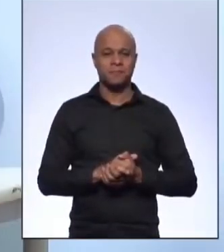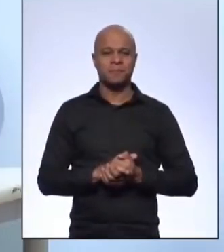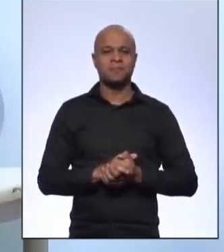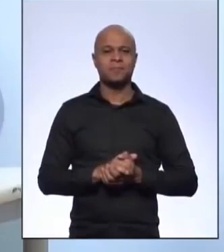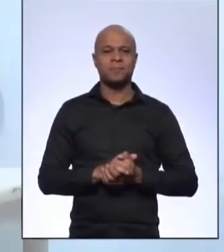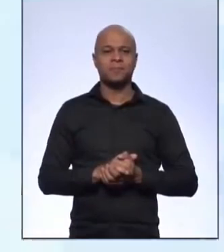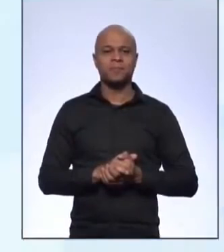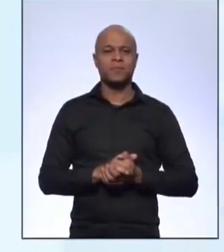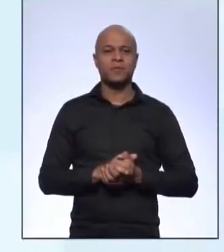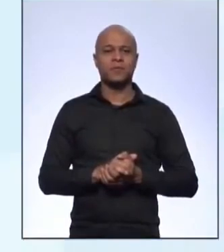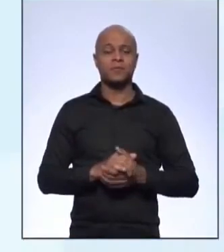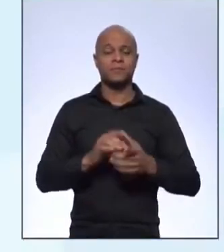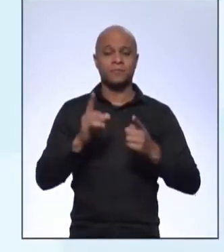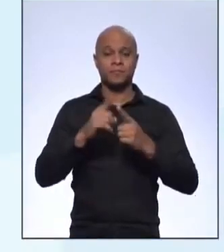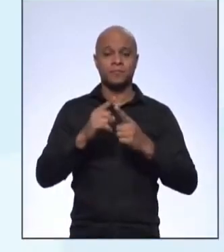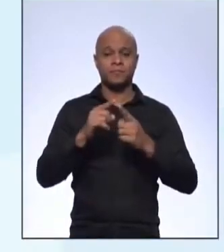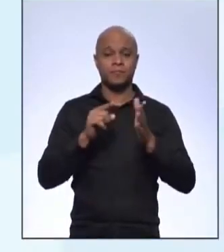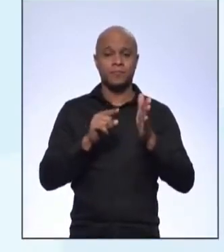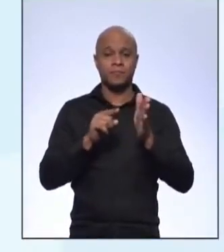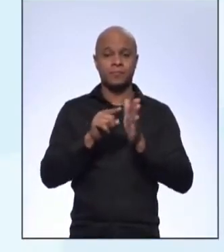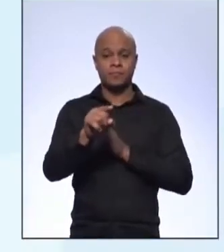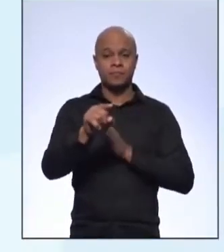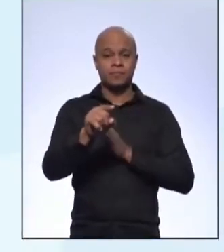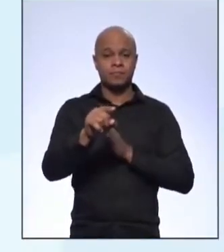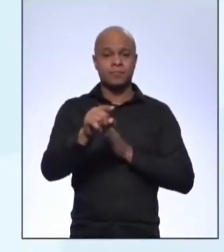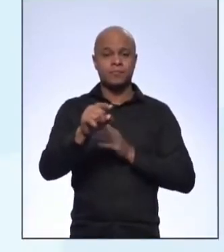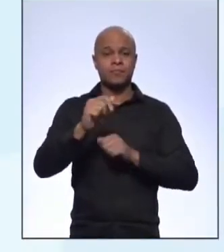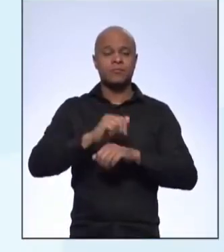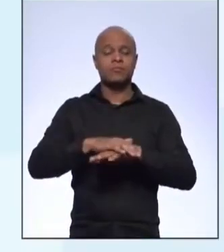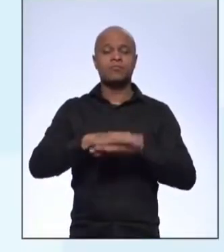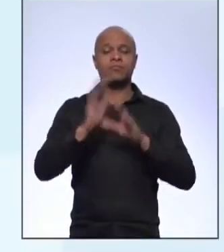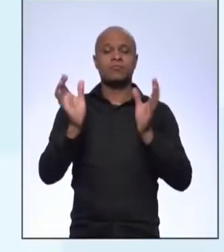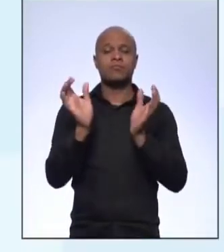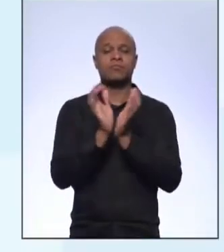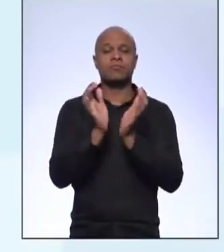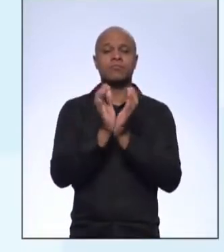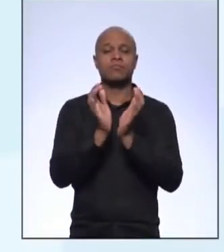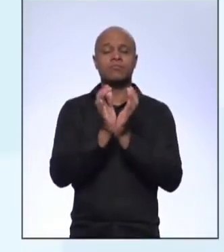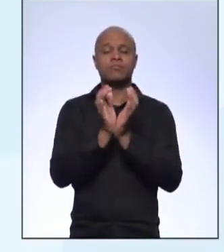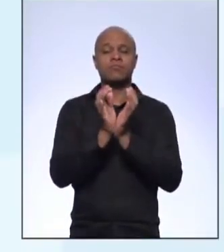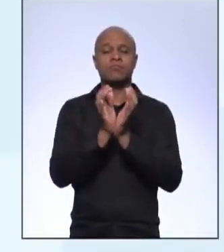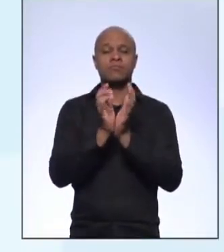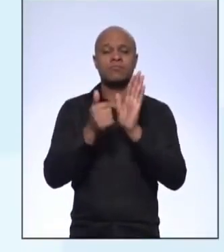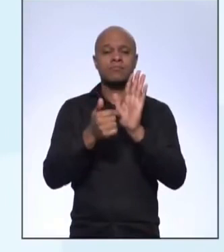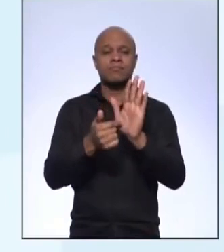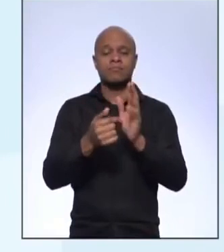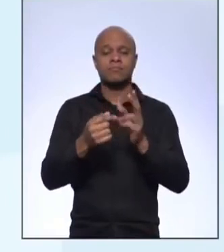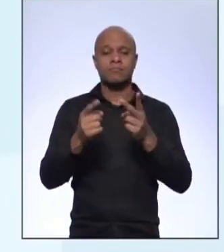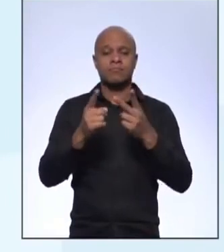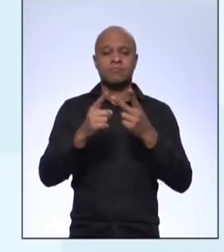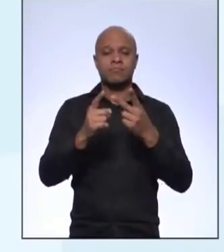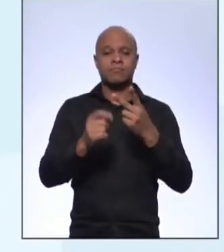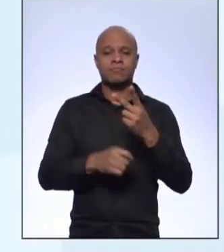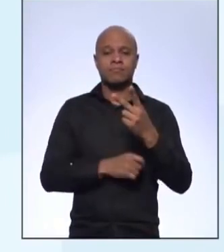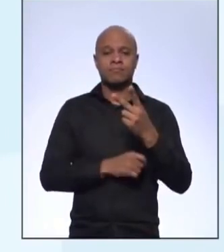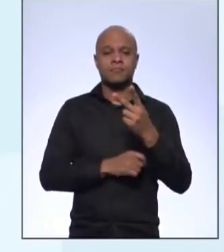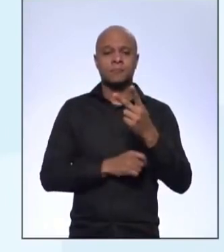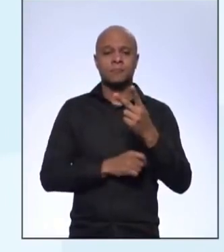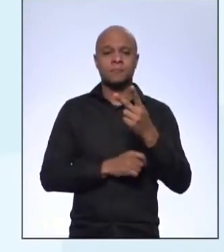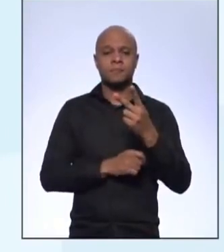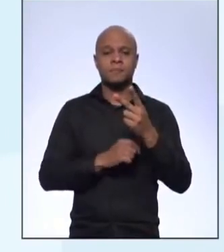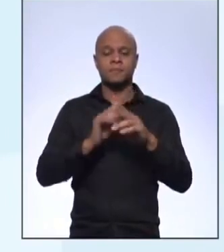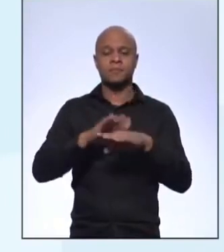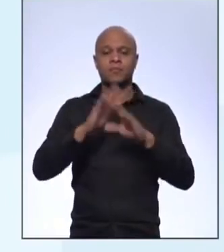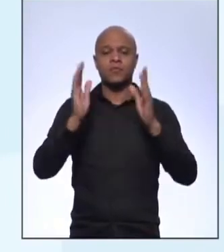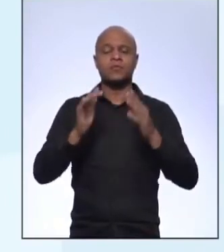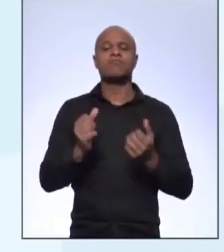lá. Primeira questão. Quais são os grupos envolvidos? Segunda questão. Qual